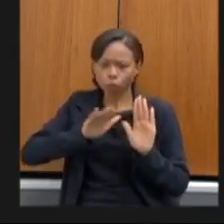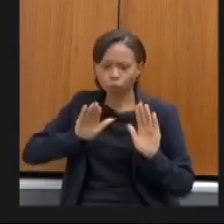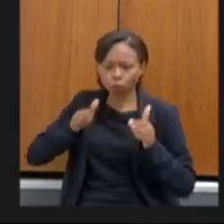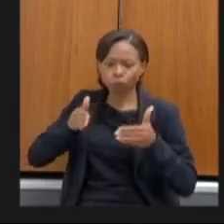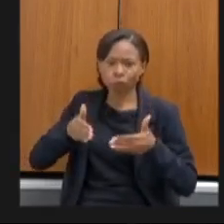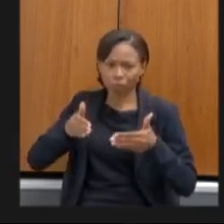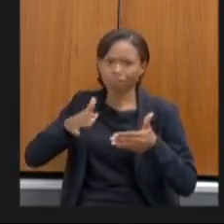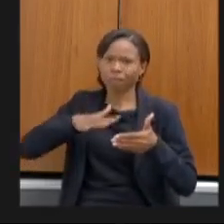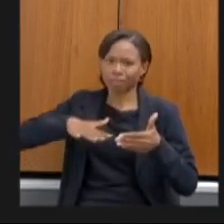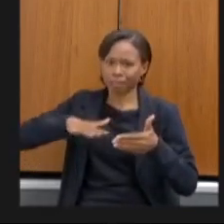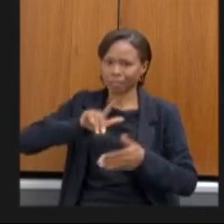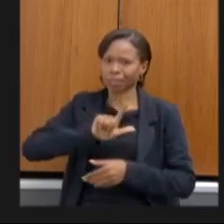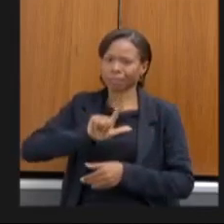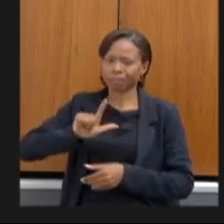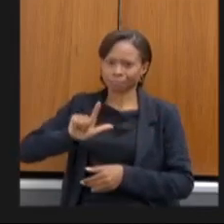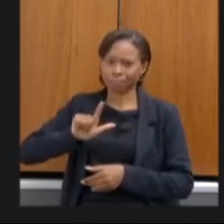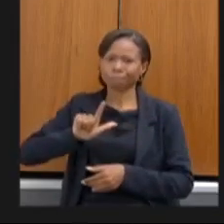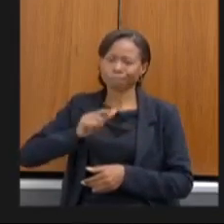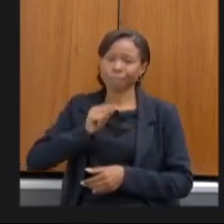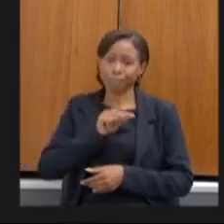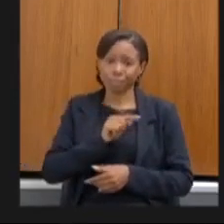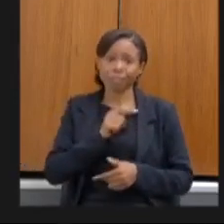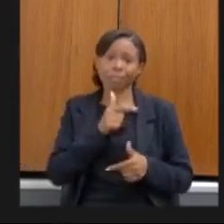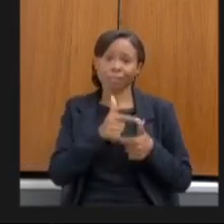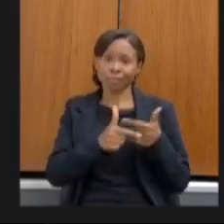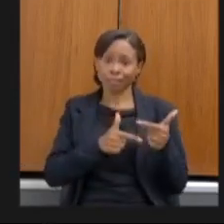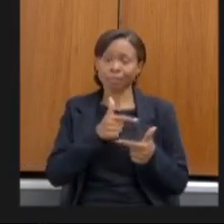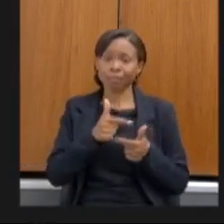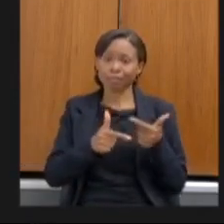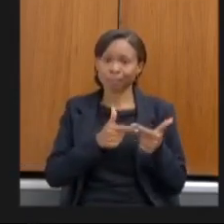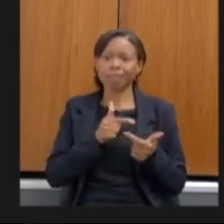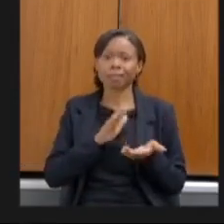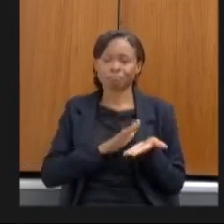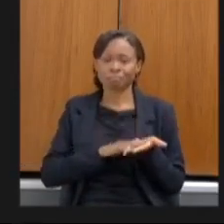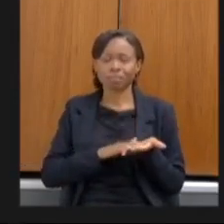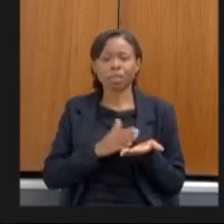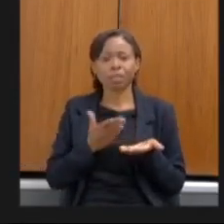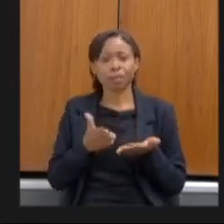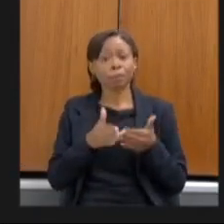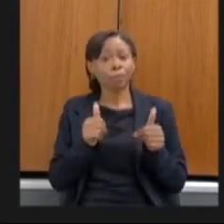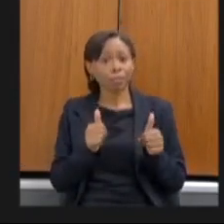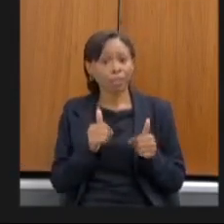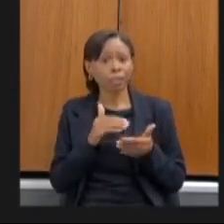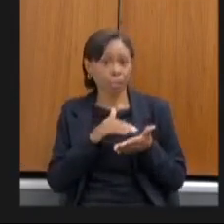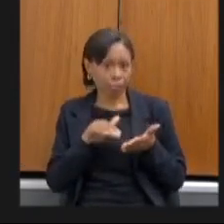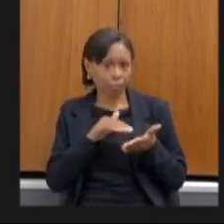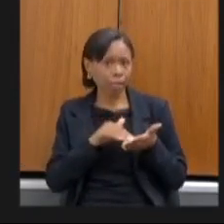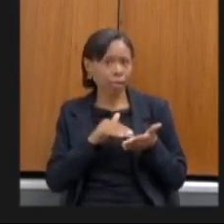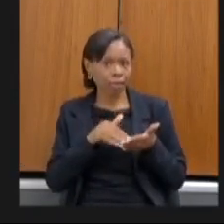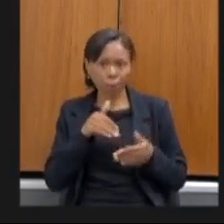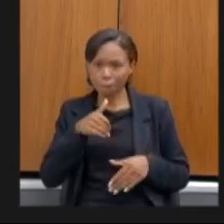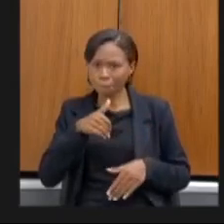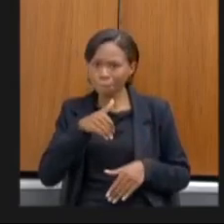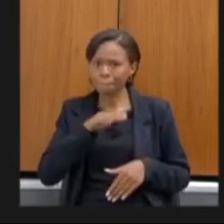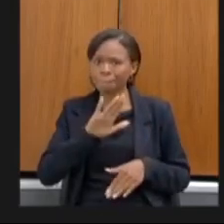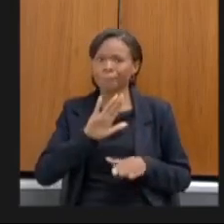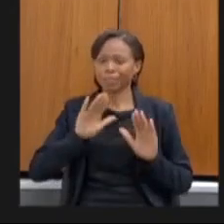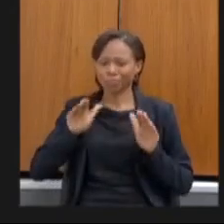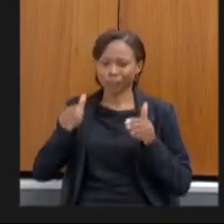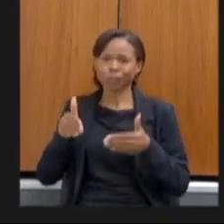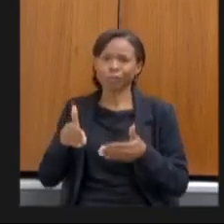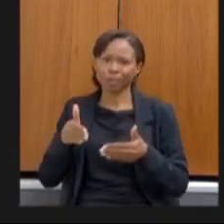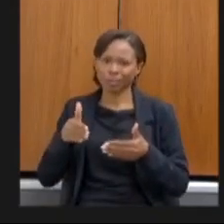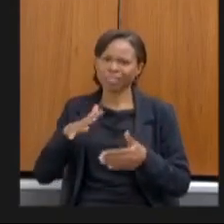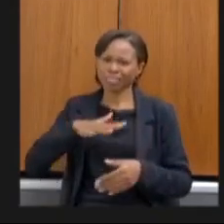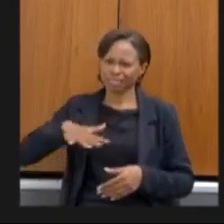eu gostaria de frisar não sei se trabalho está sendo realizado E pensei que ia Secretaria de seja cada vez mais voltada para essas regiões tanto precisam